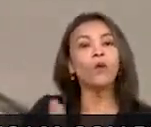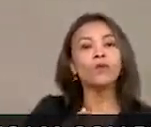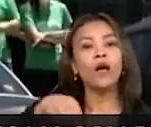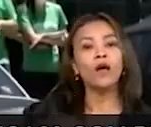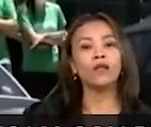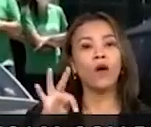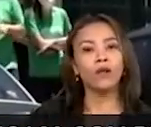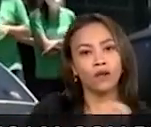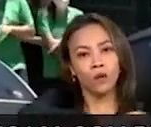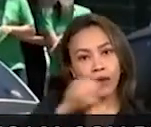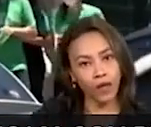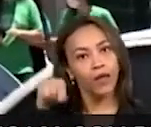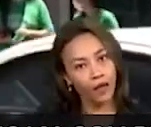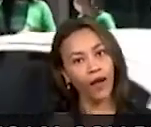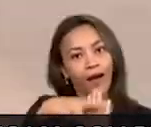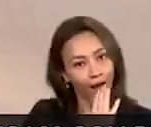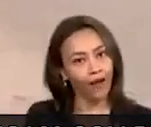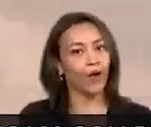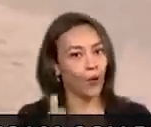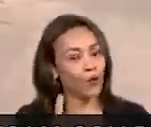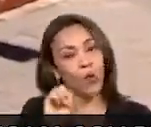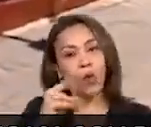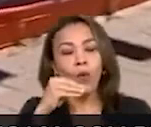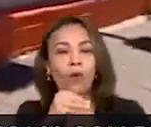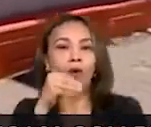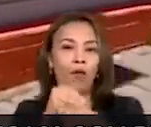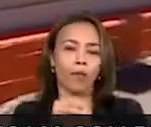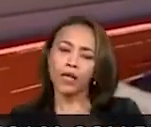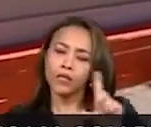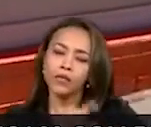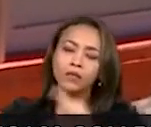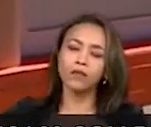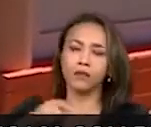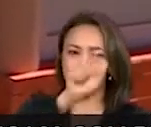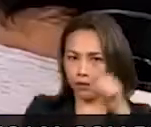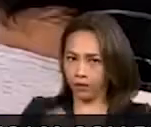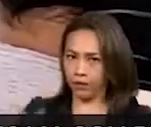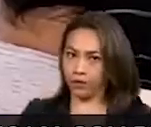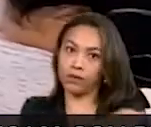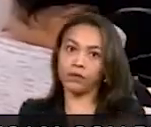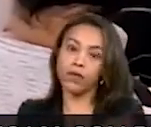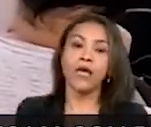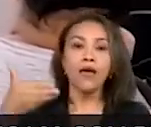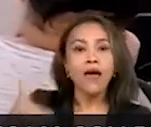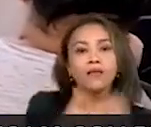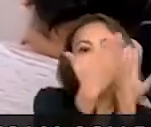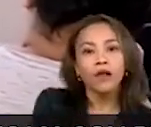Enem como critério único ou complementar para selecionar os estudantes. O exame também é